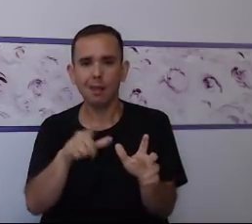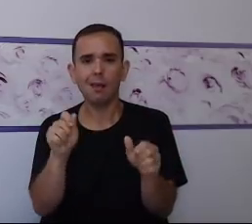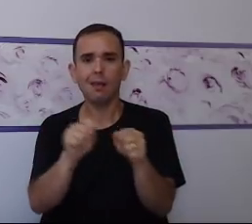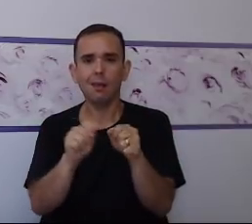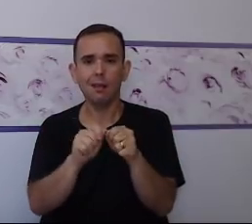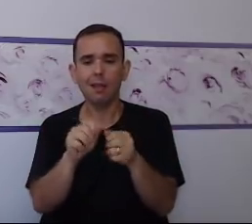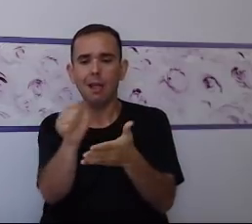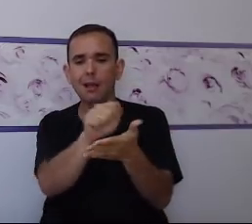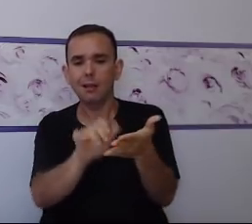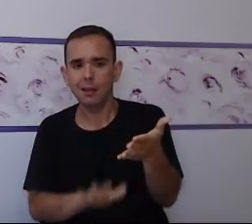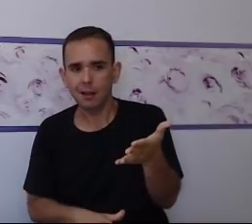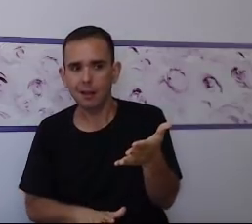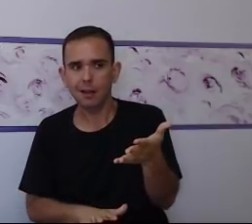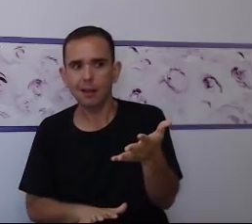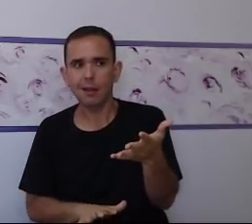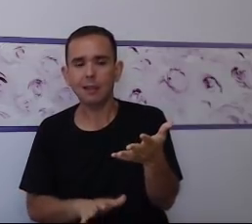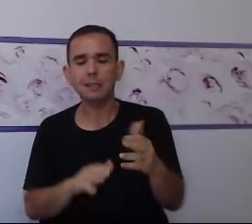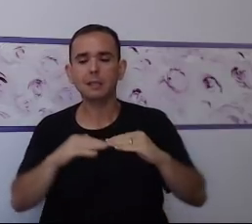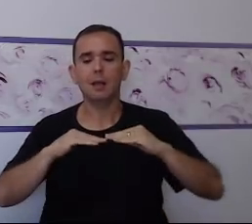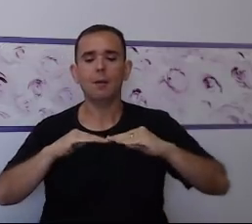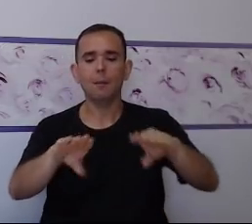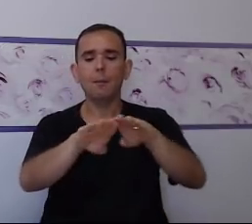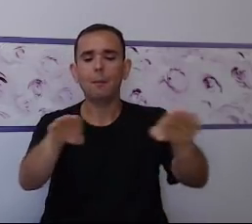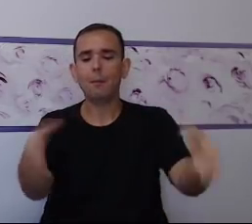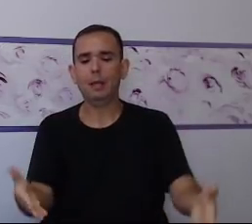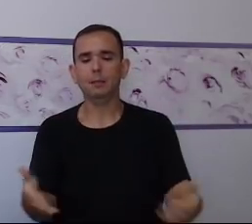a atividade na mesa.